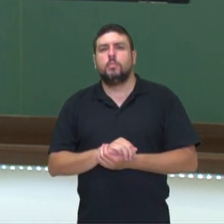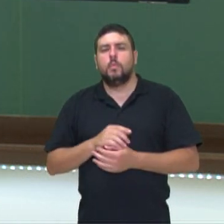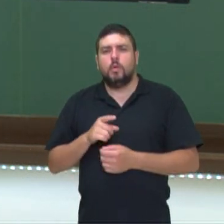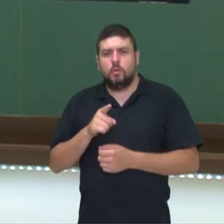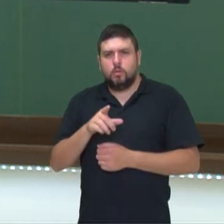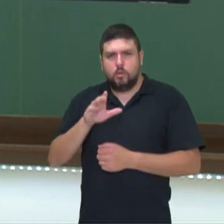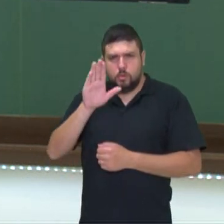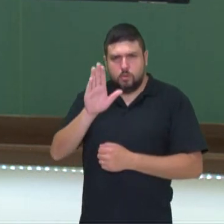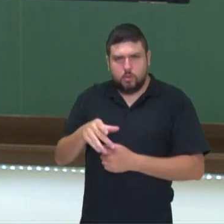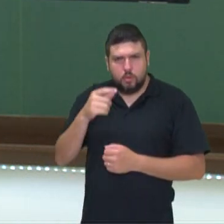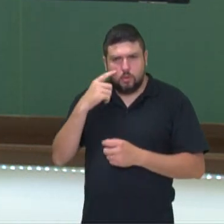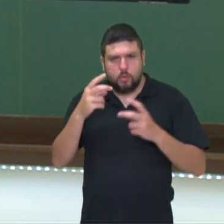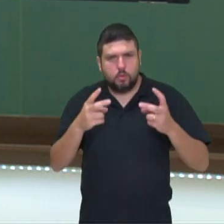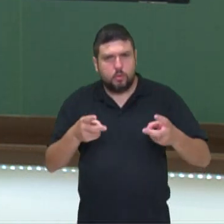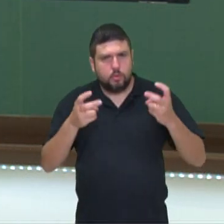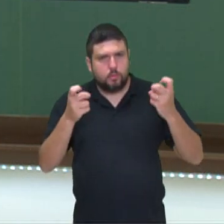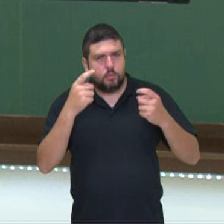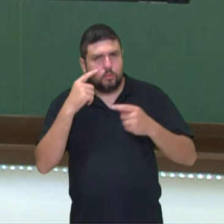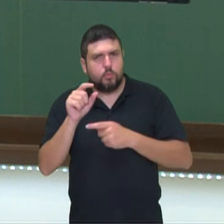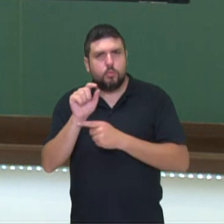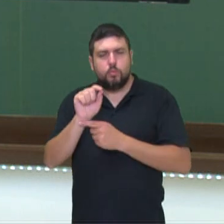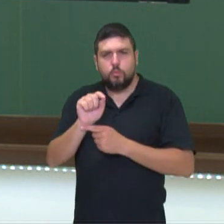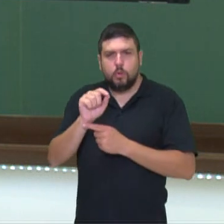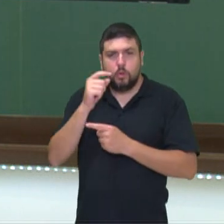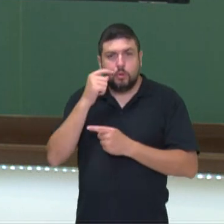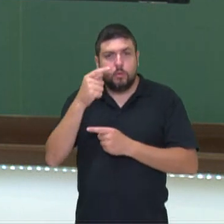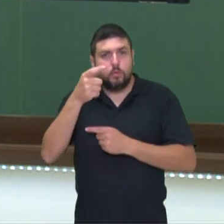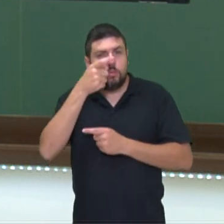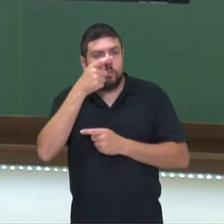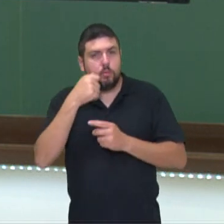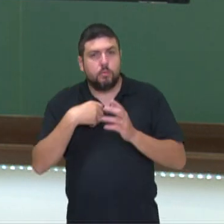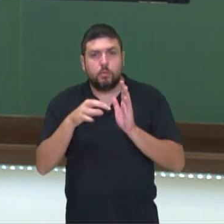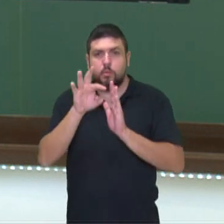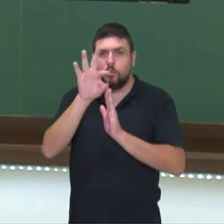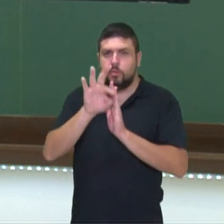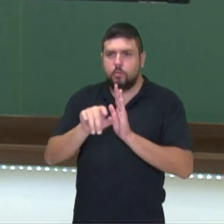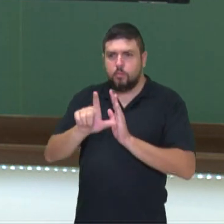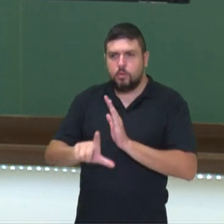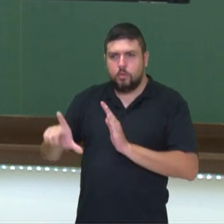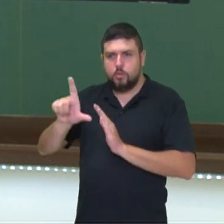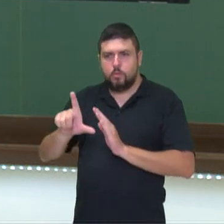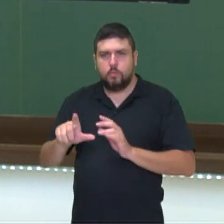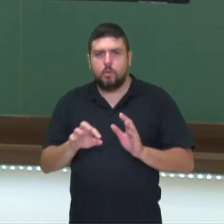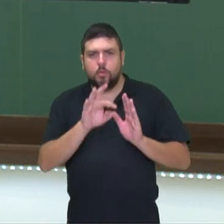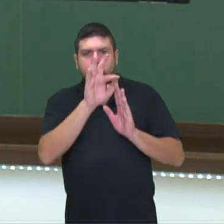já teve a oportunidade de vê-lo, de texto literário e não literário?